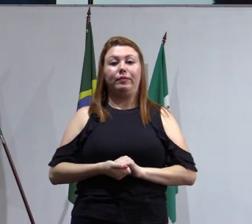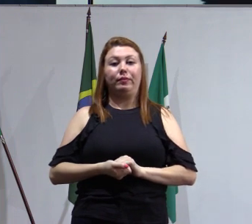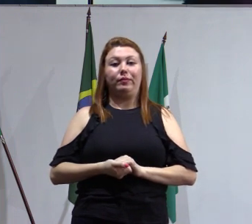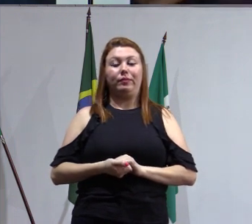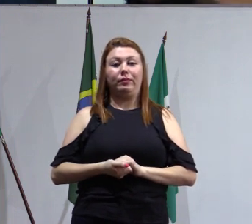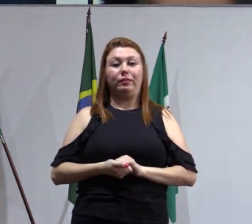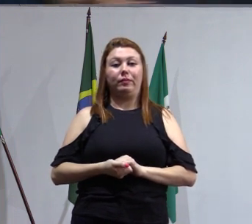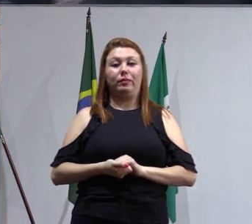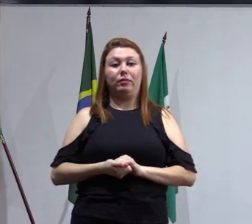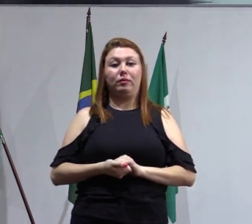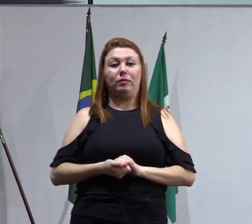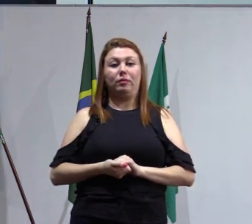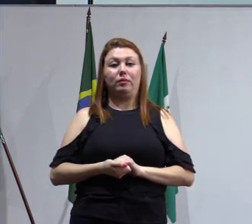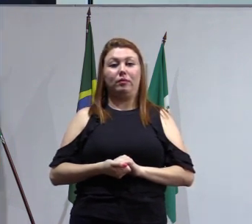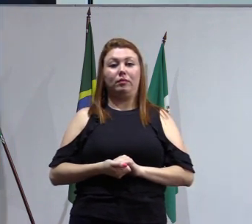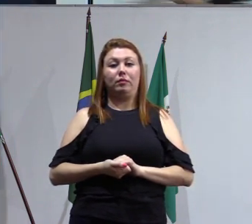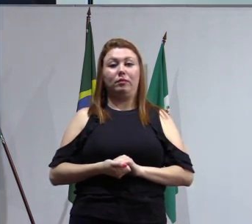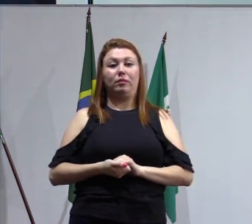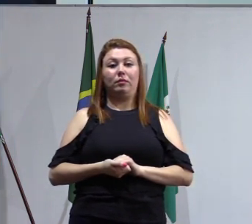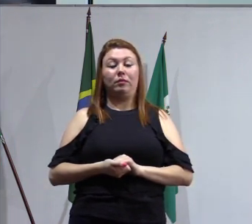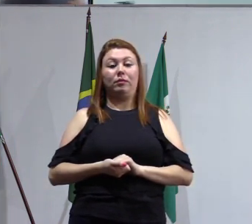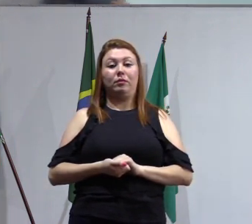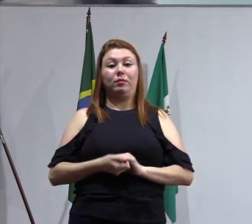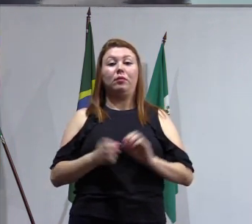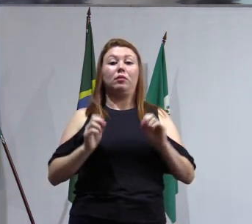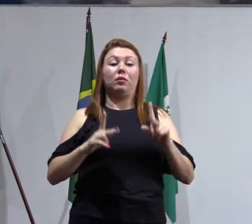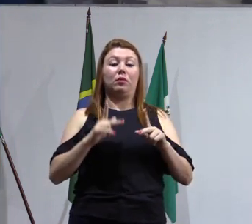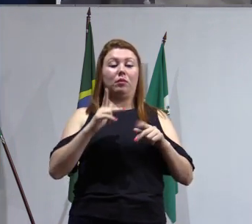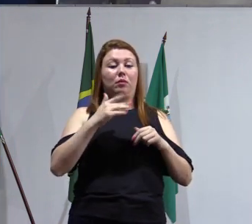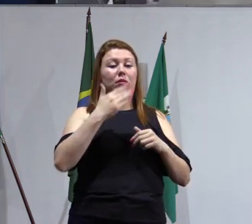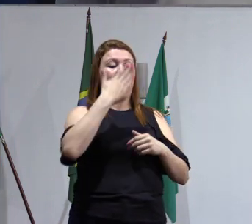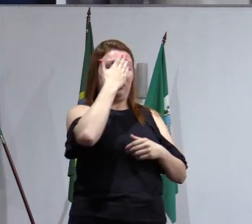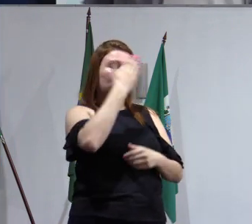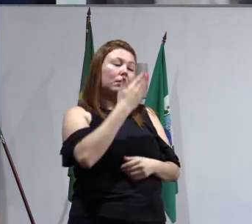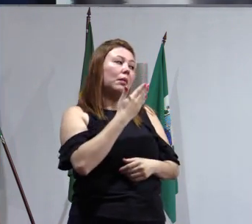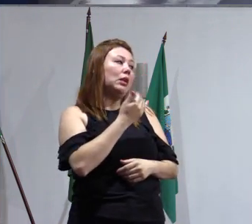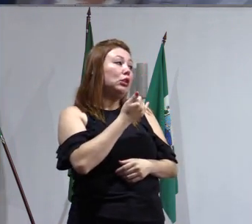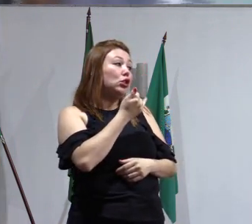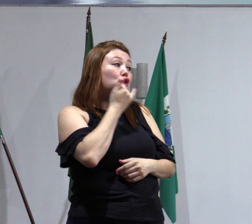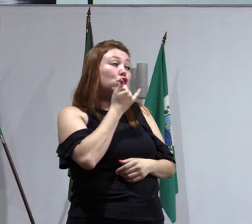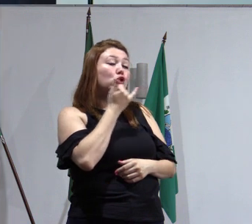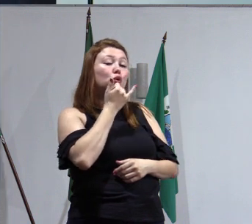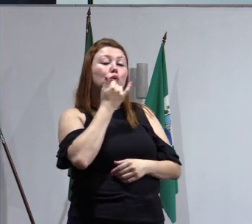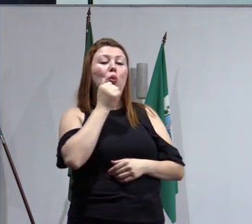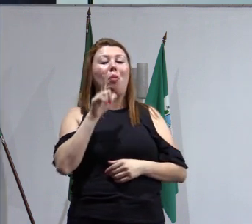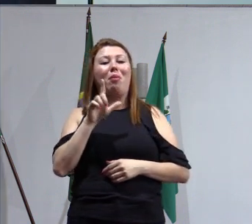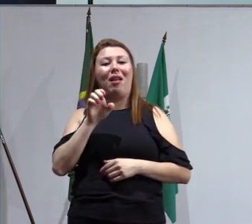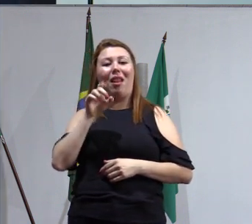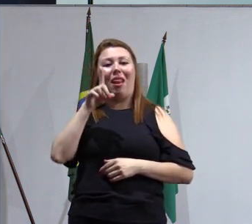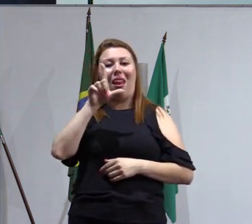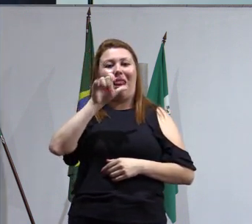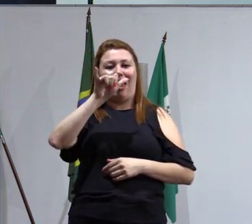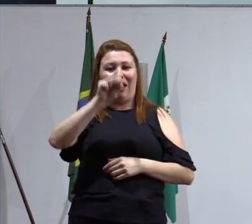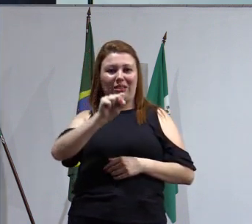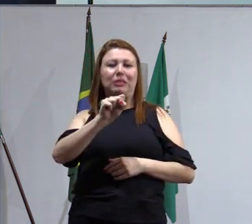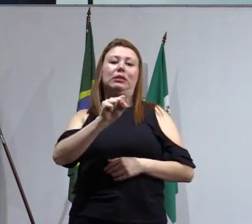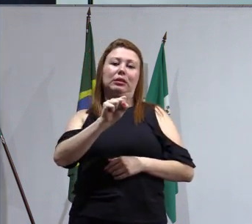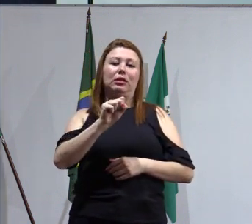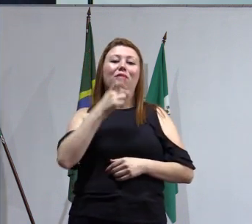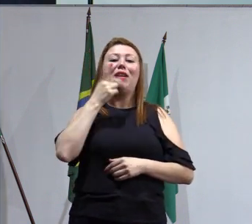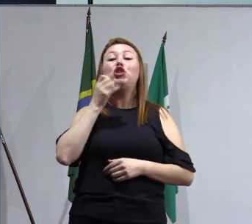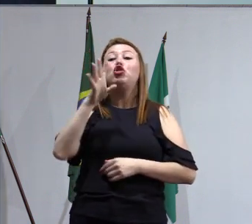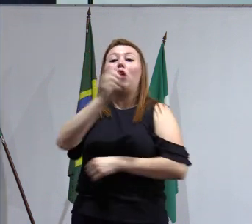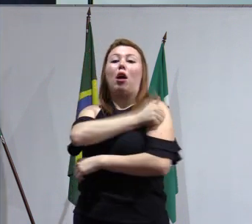Obrigado. E eu peço desculpas, Lelis, por reduzir tanto o Movimento Livre. De fato, eu não conhecia essa